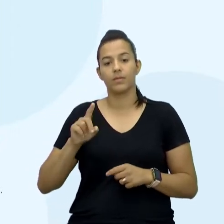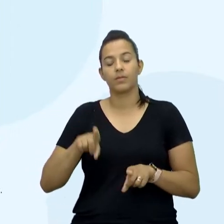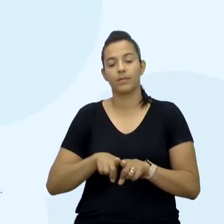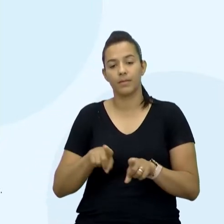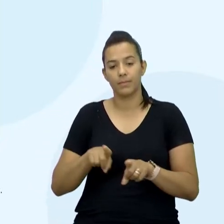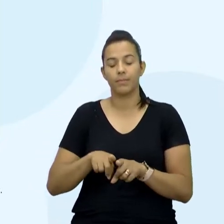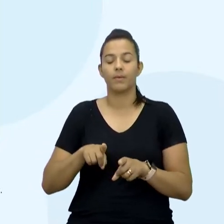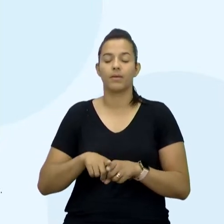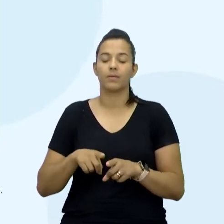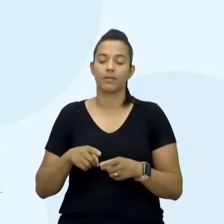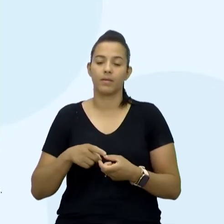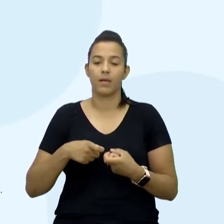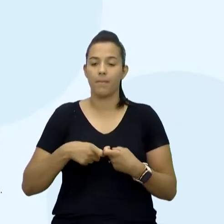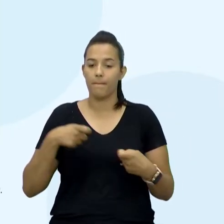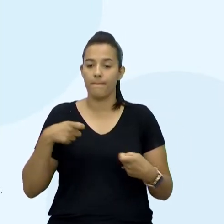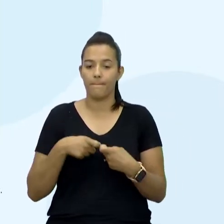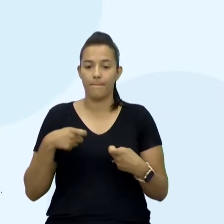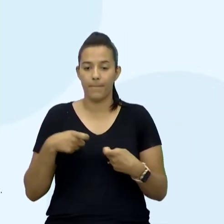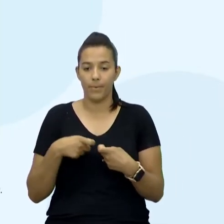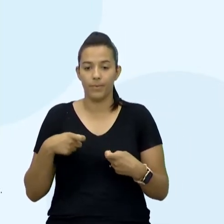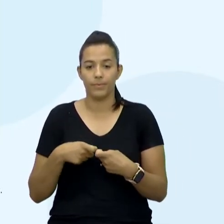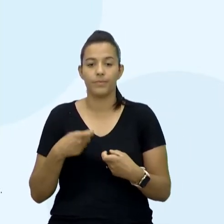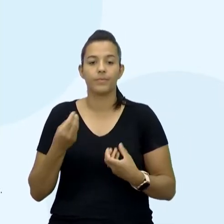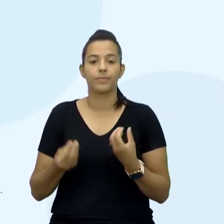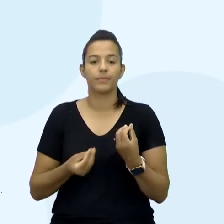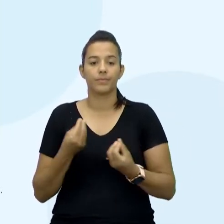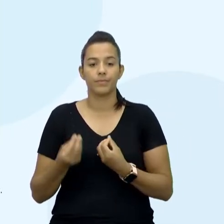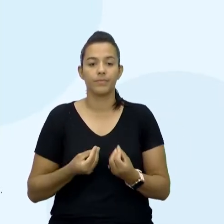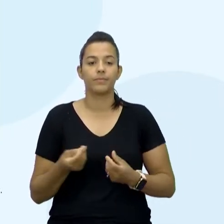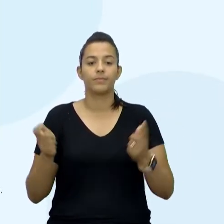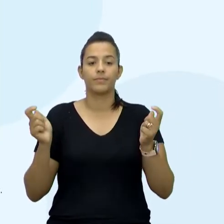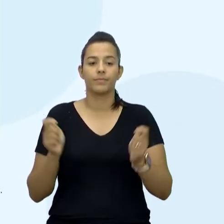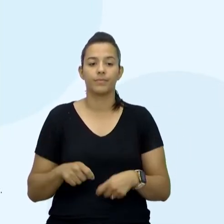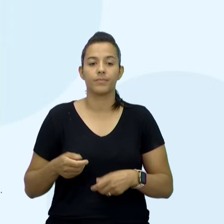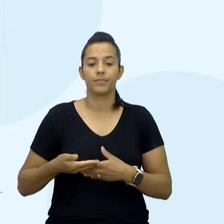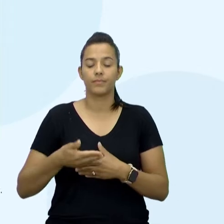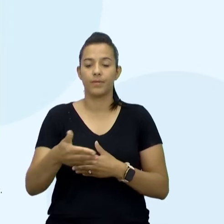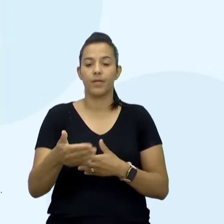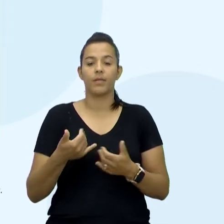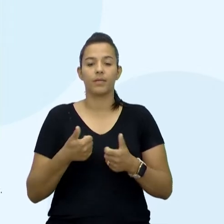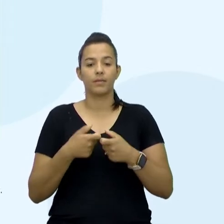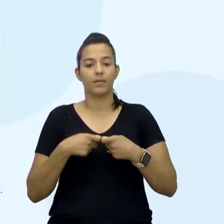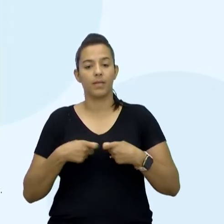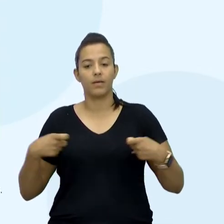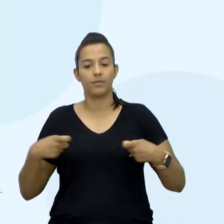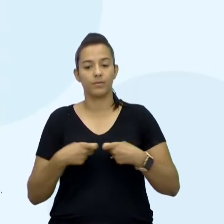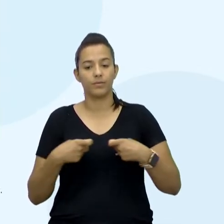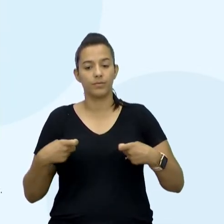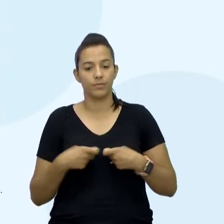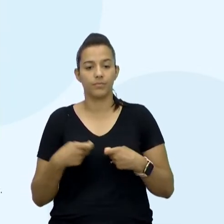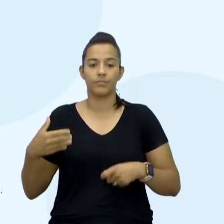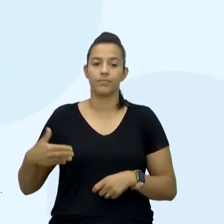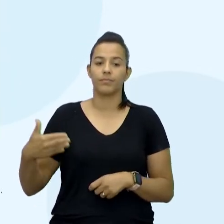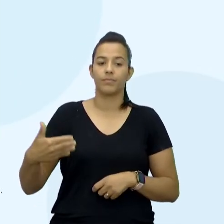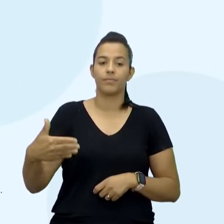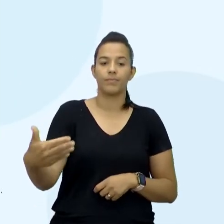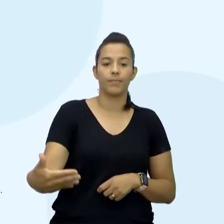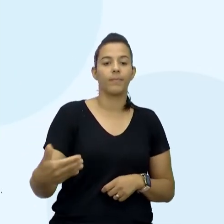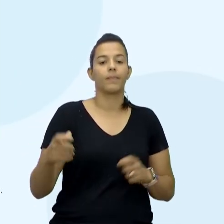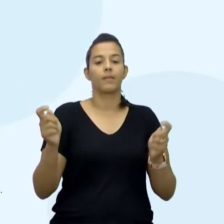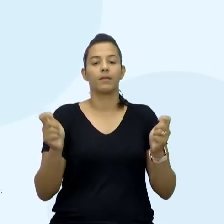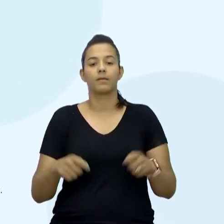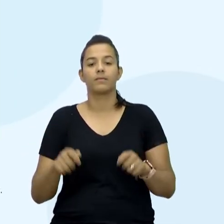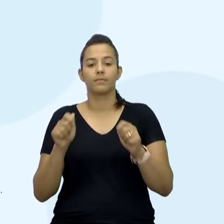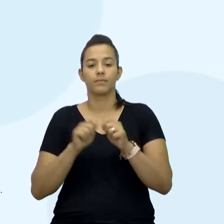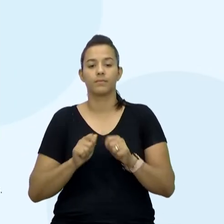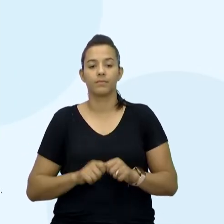Então, no caso aqui, eu tenho a energia potencial elástica, que depende da constante e da deformação